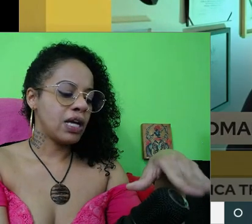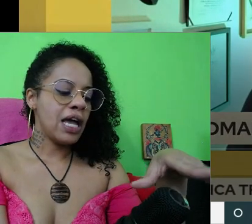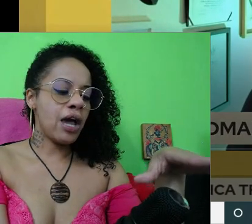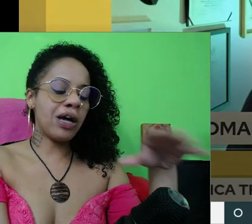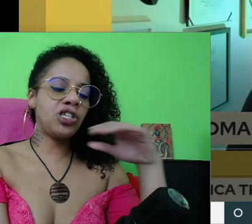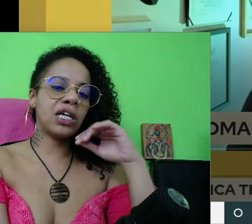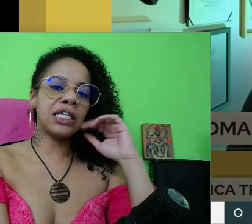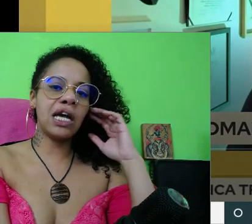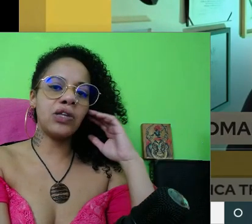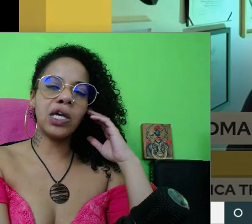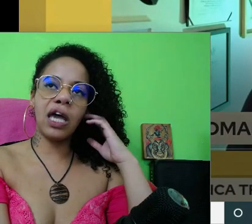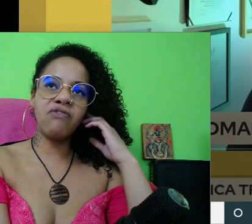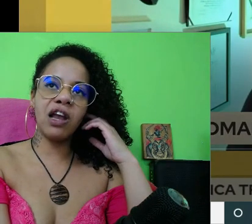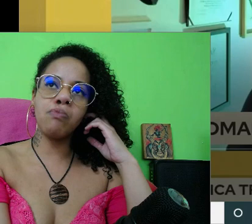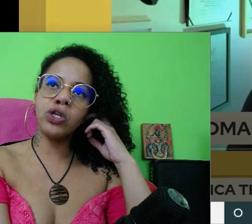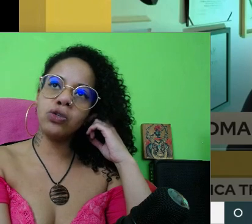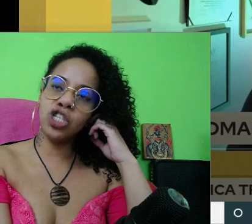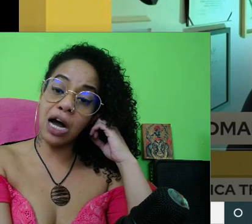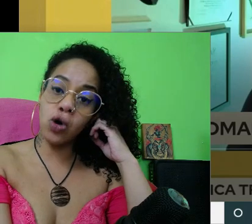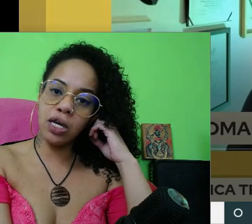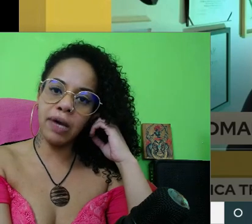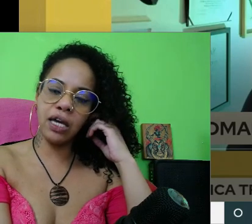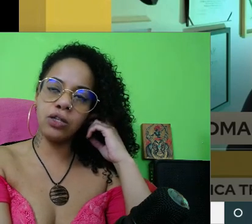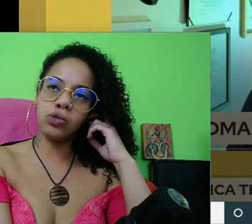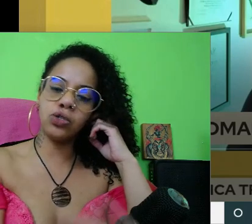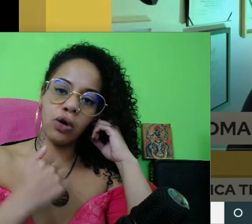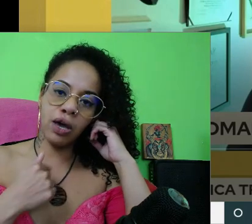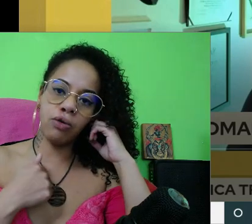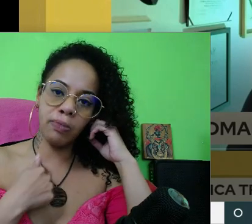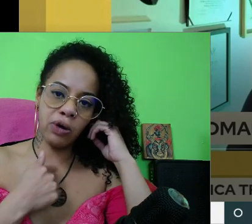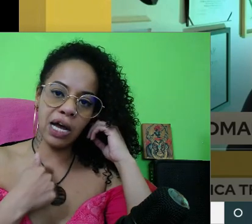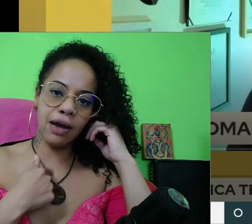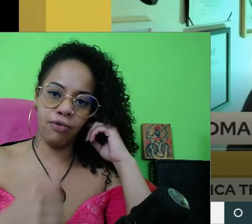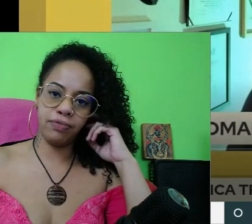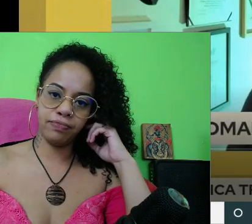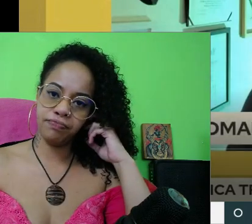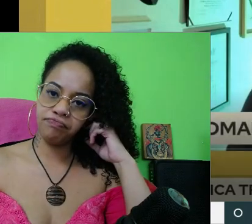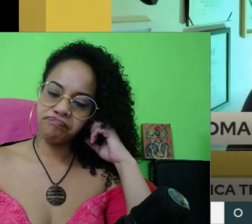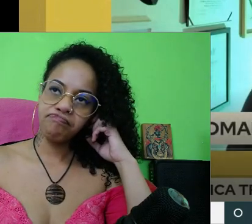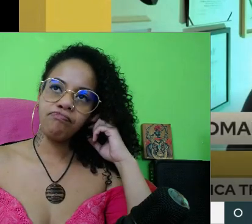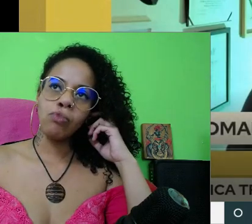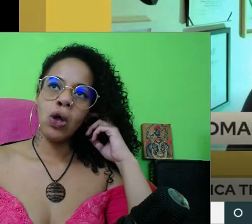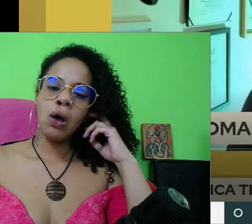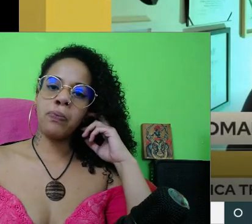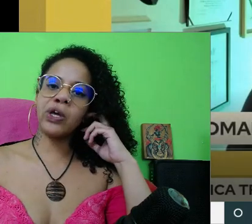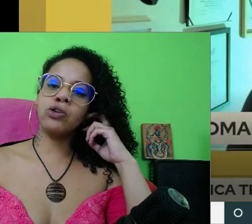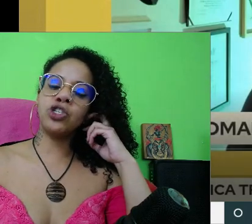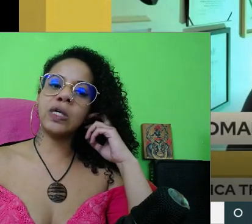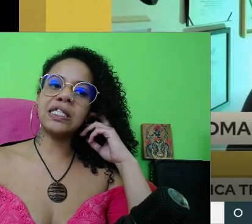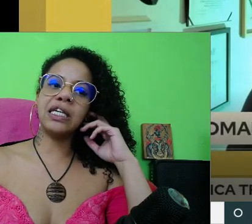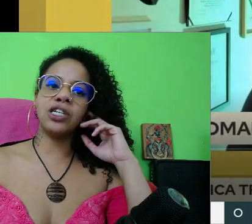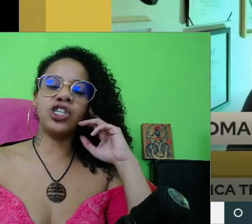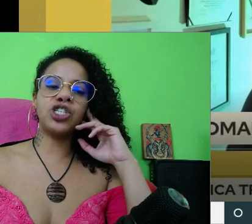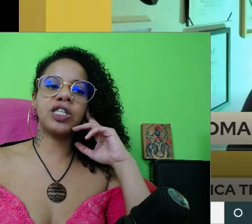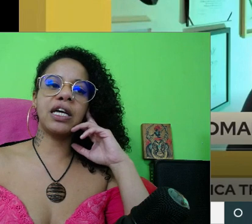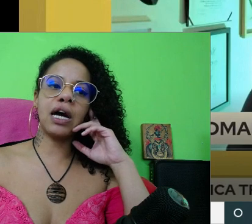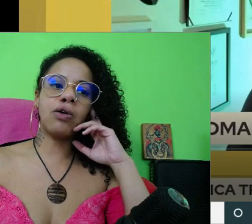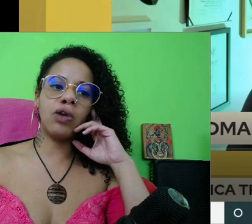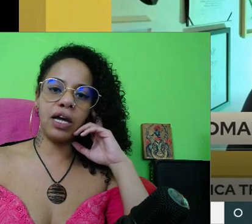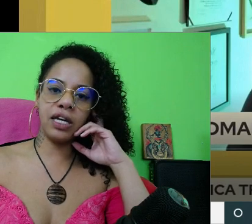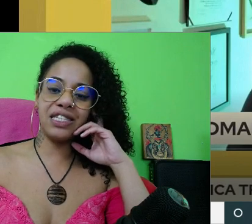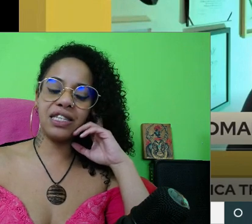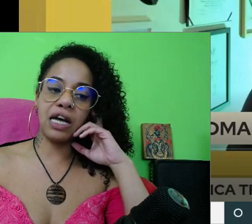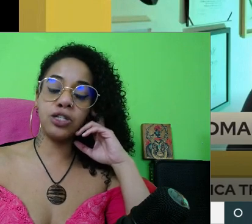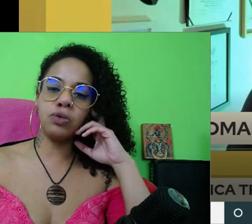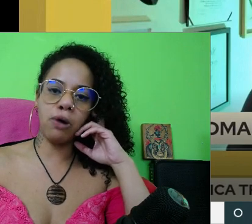eu acho engraçado que quem fala muito de acolhimento Sou Eu no meu canal porque eu digo assim a gente tem